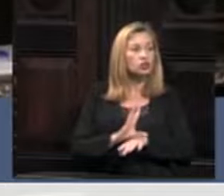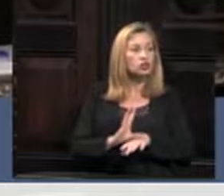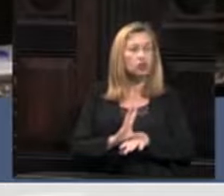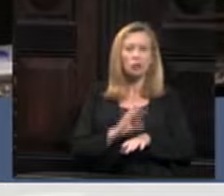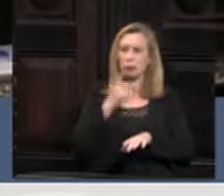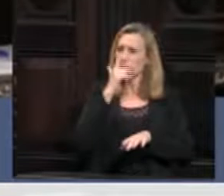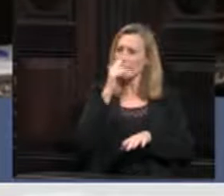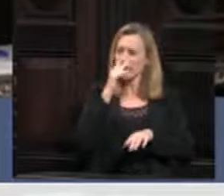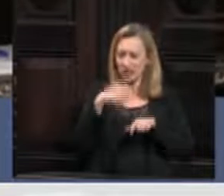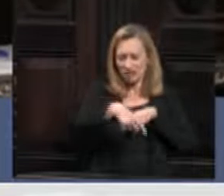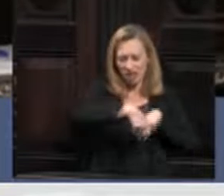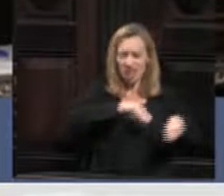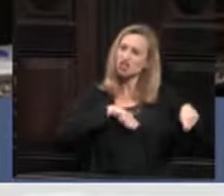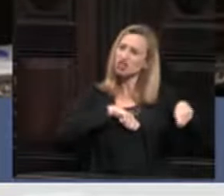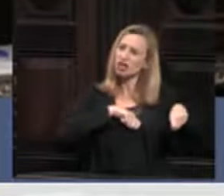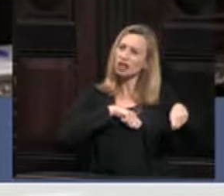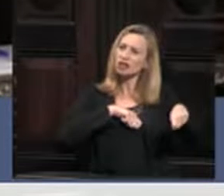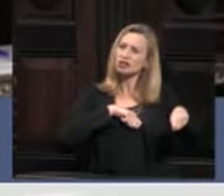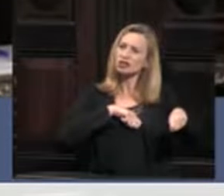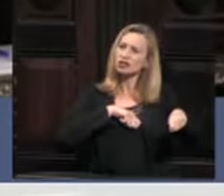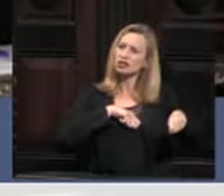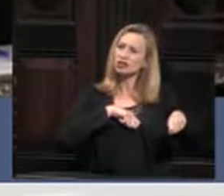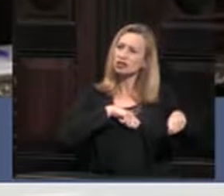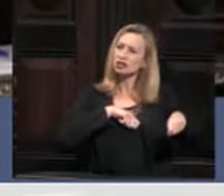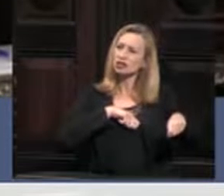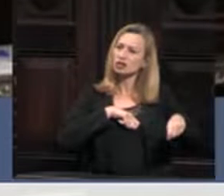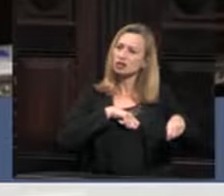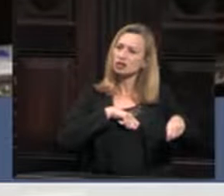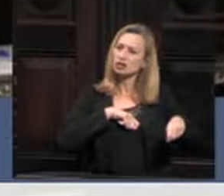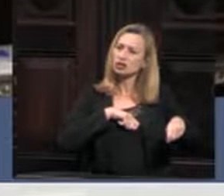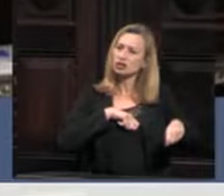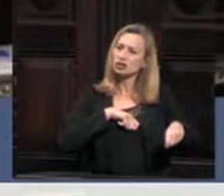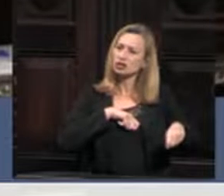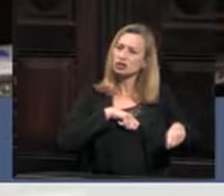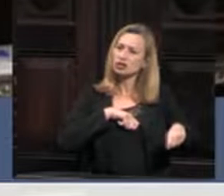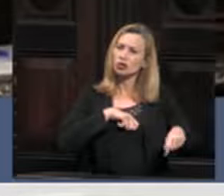rasgada, a interferência de um poder em outro,